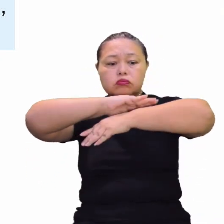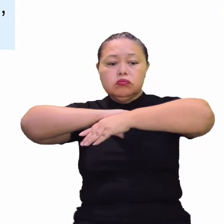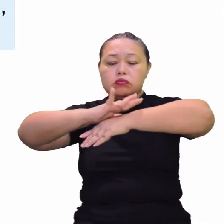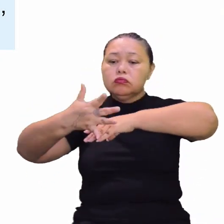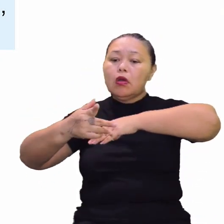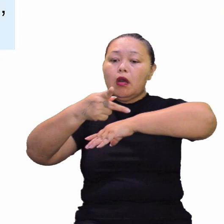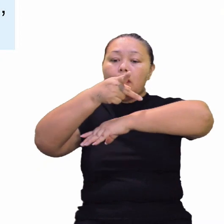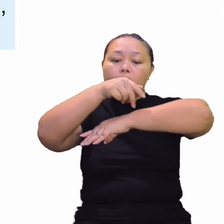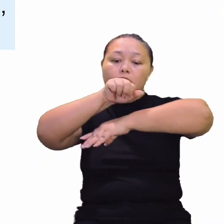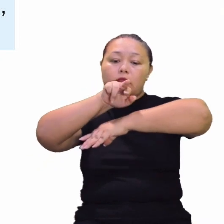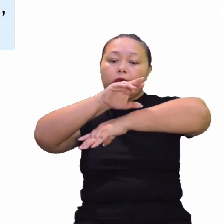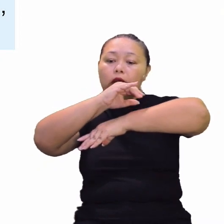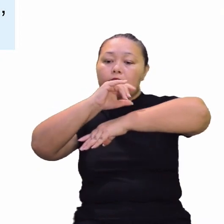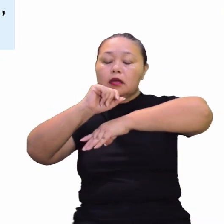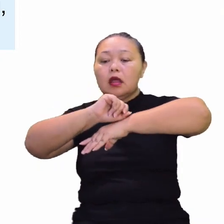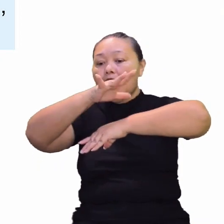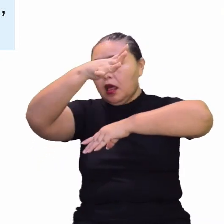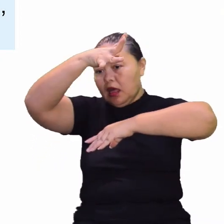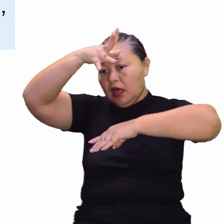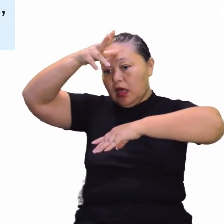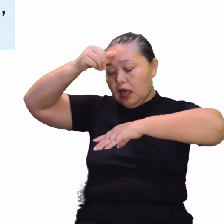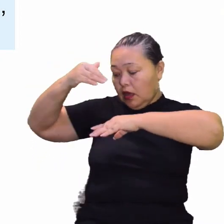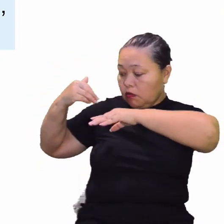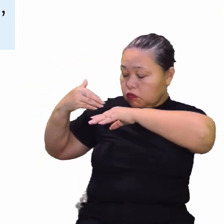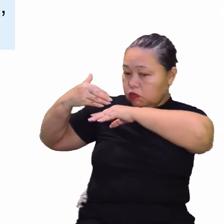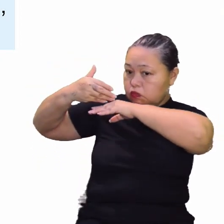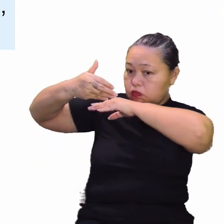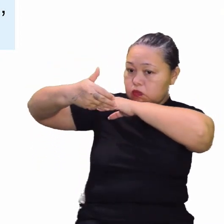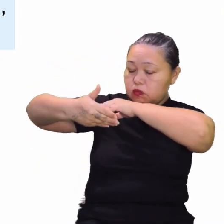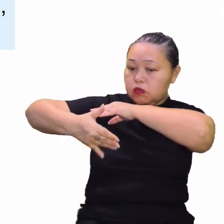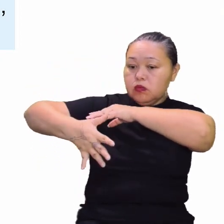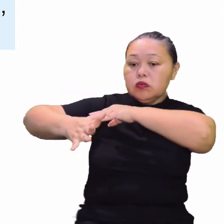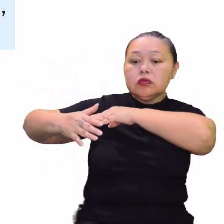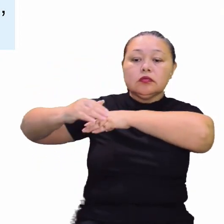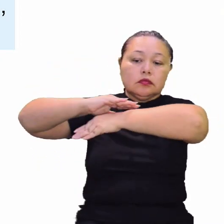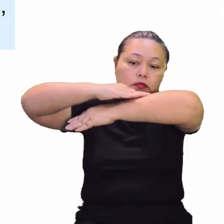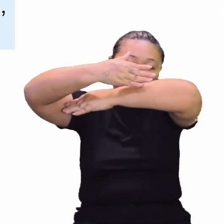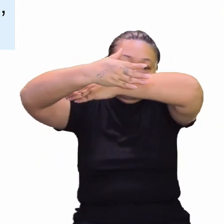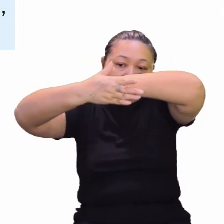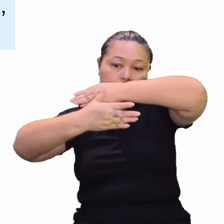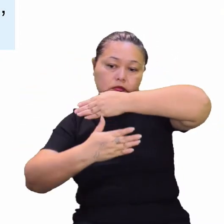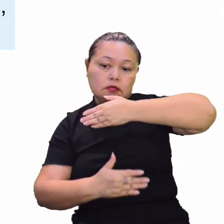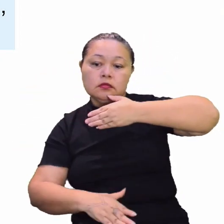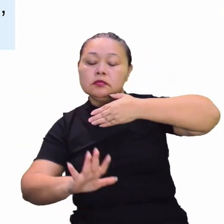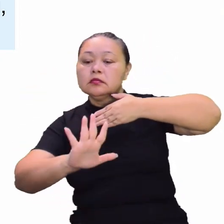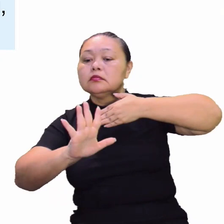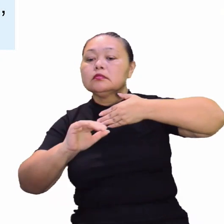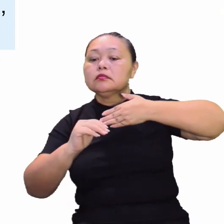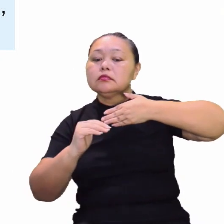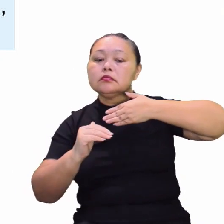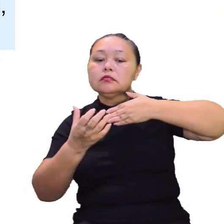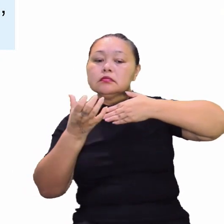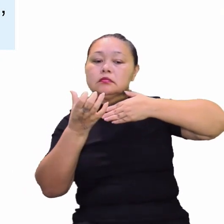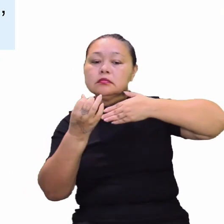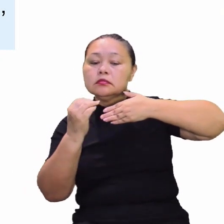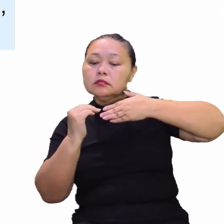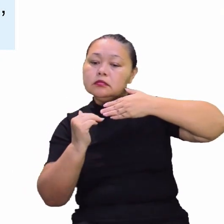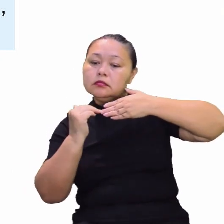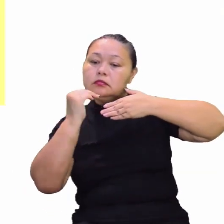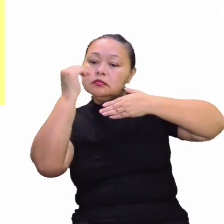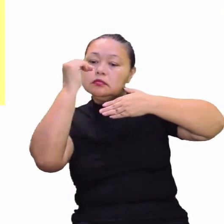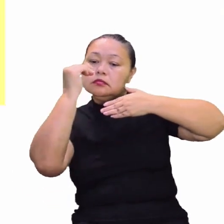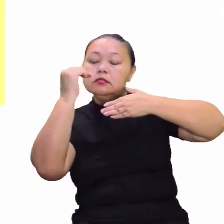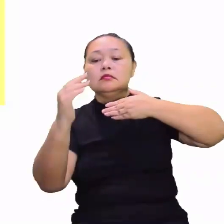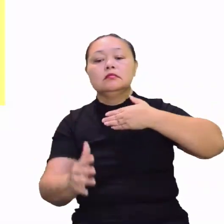que é importante aqui para Rondônia, mas a sua nascente fica na Chapada Parecis, a 630